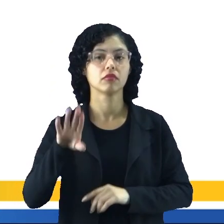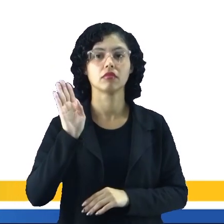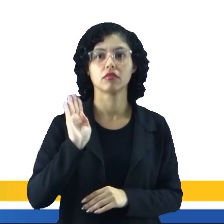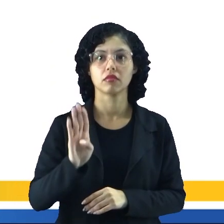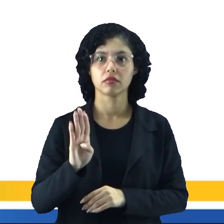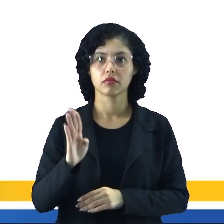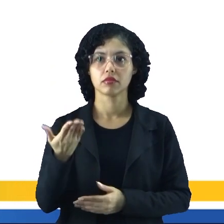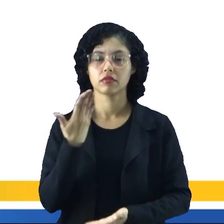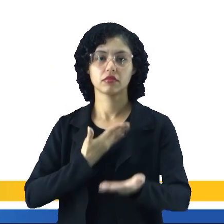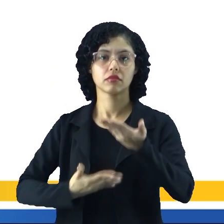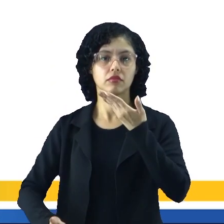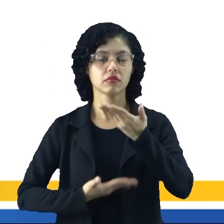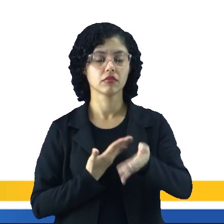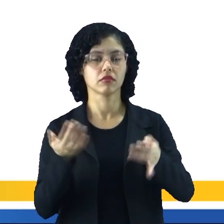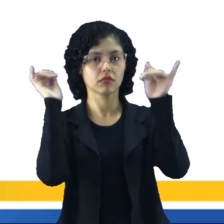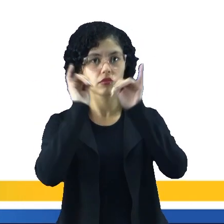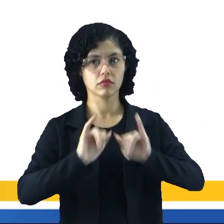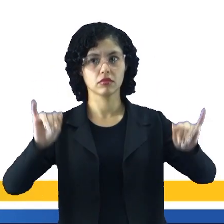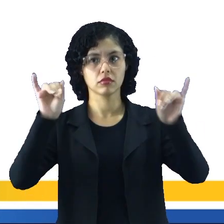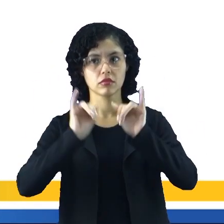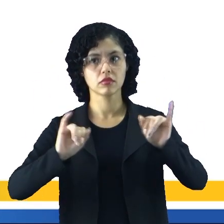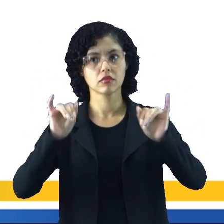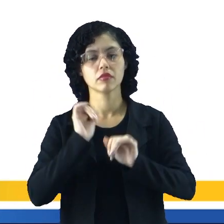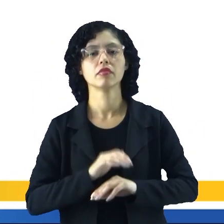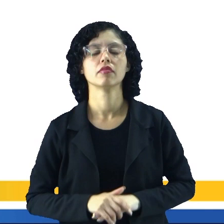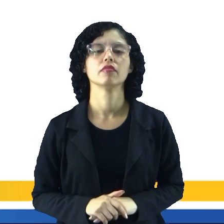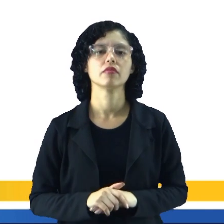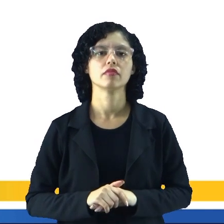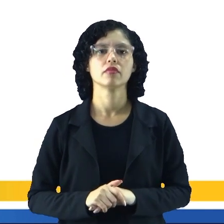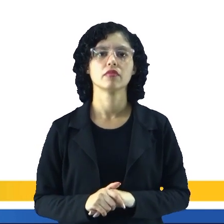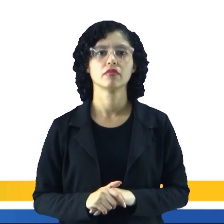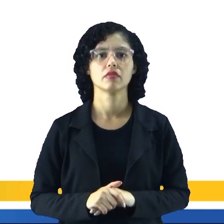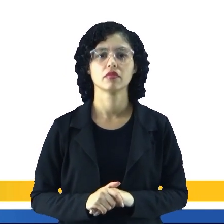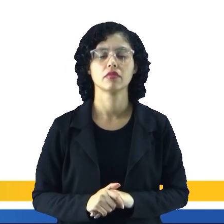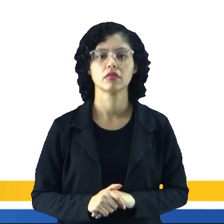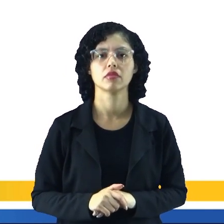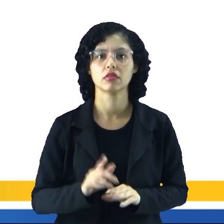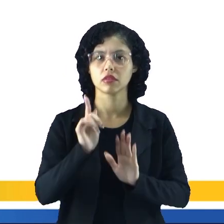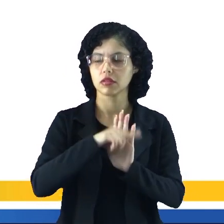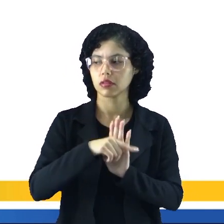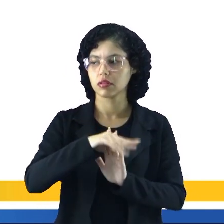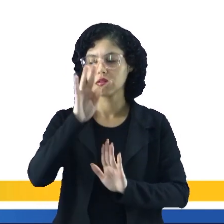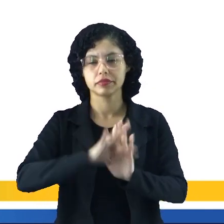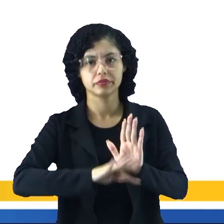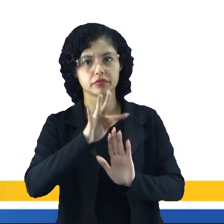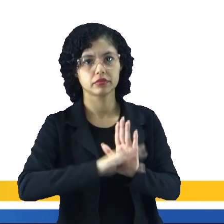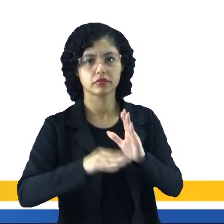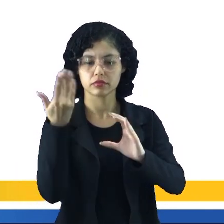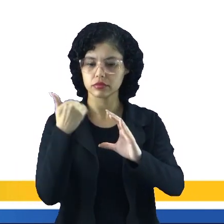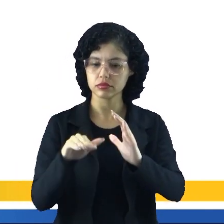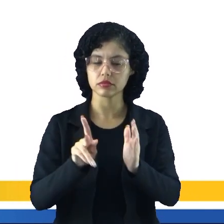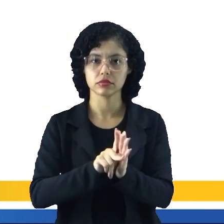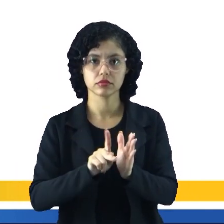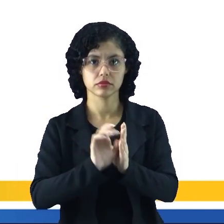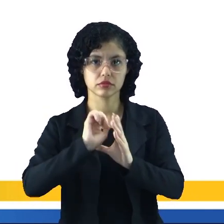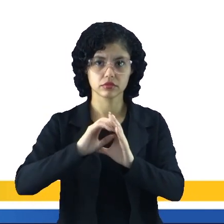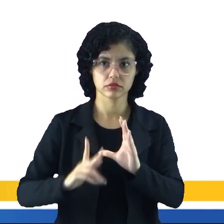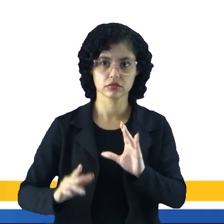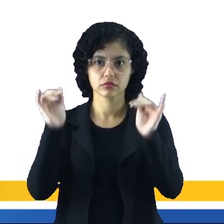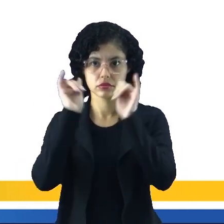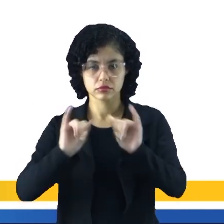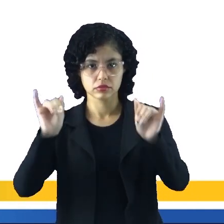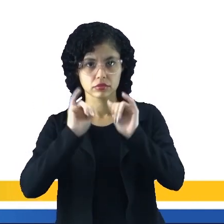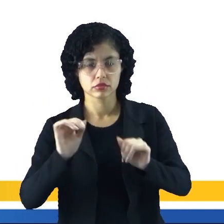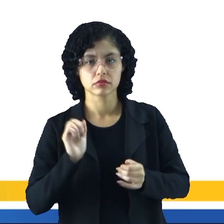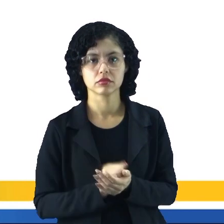nós temos o que aí o compartilhamento de informações certo o gênero textual mensagem tem como característica transmitir